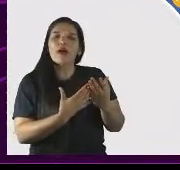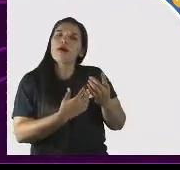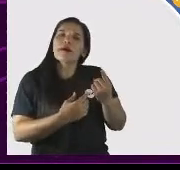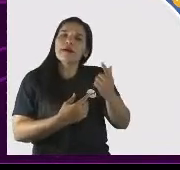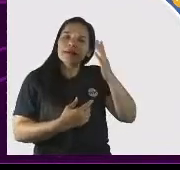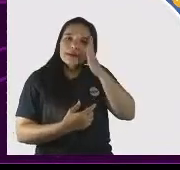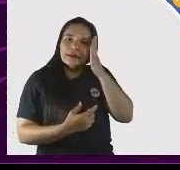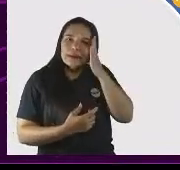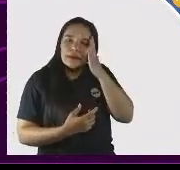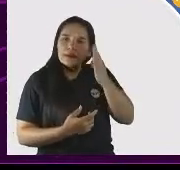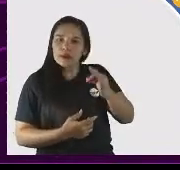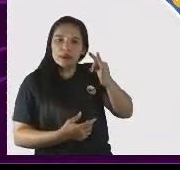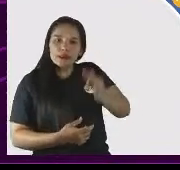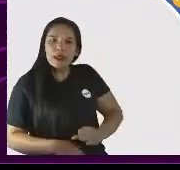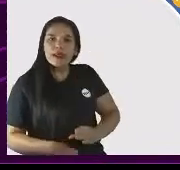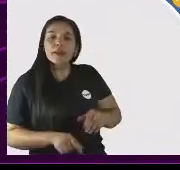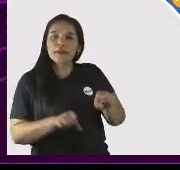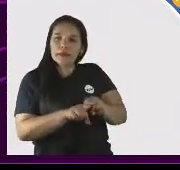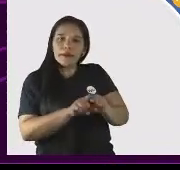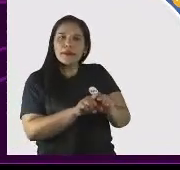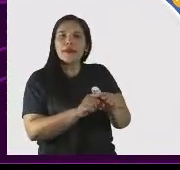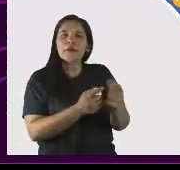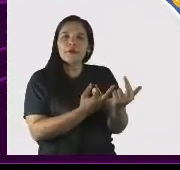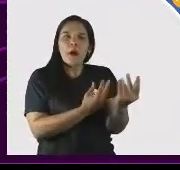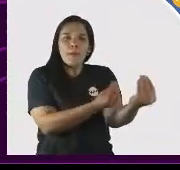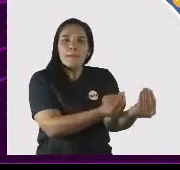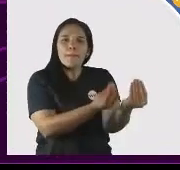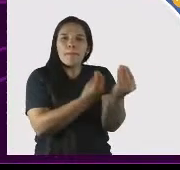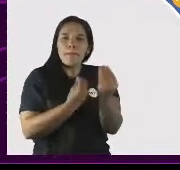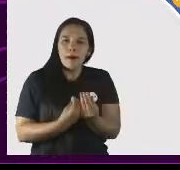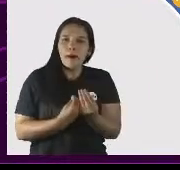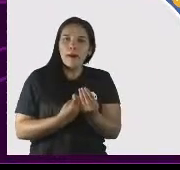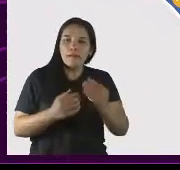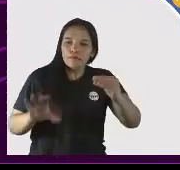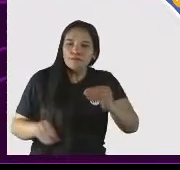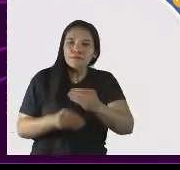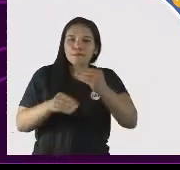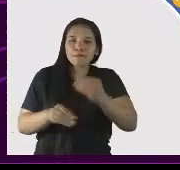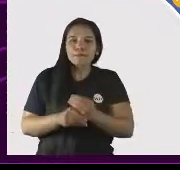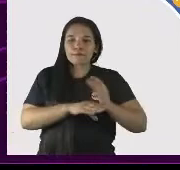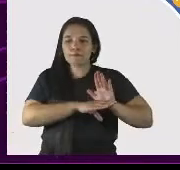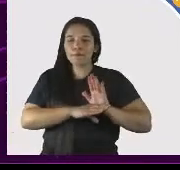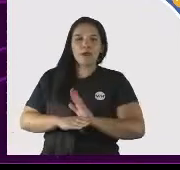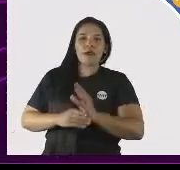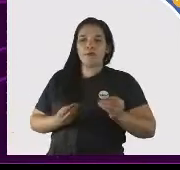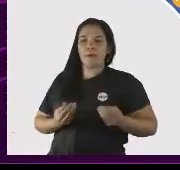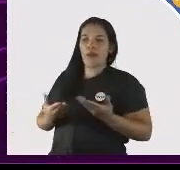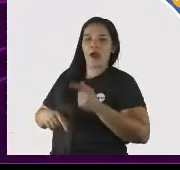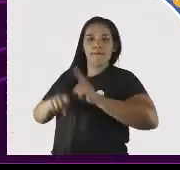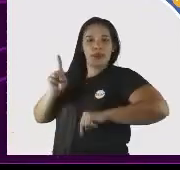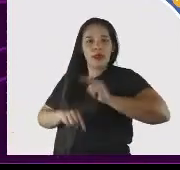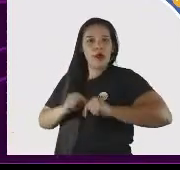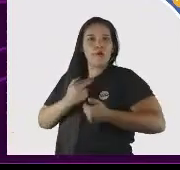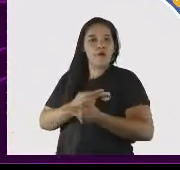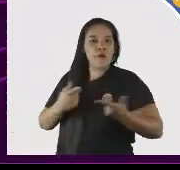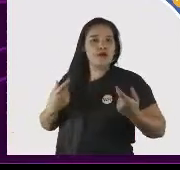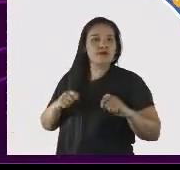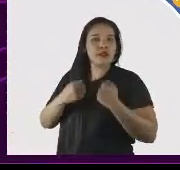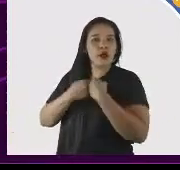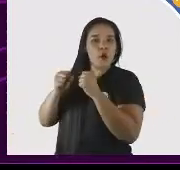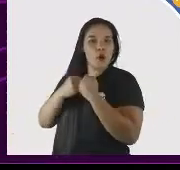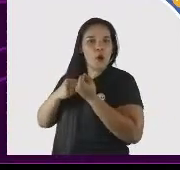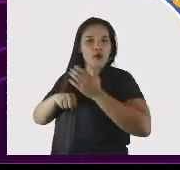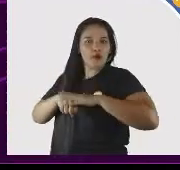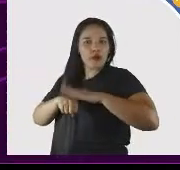saber se eles também tão com um capacidade para para para para atender essa retomada de produção